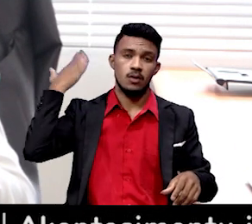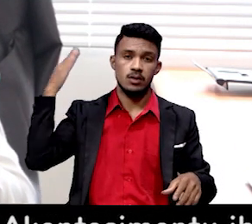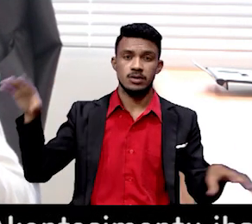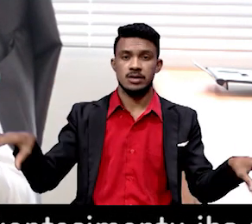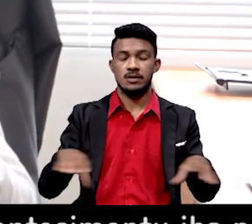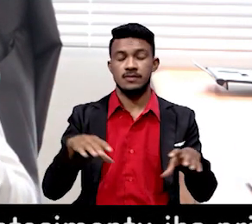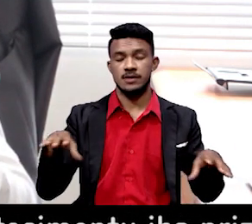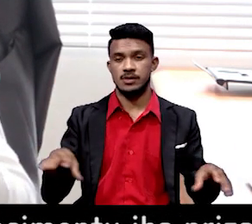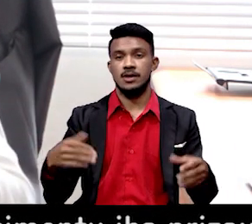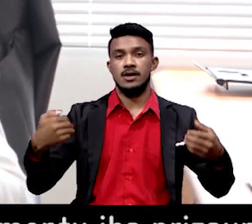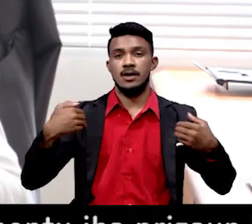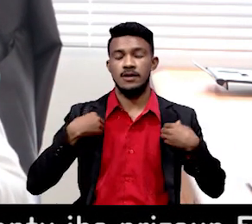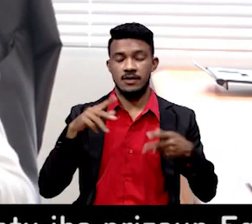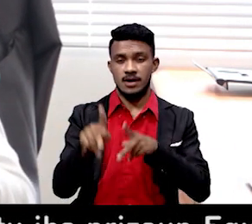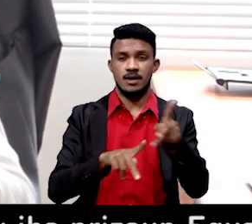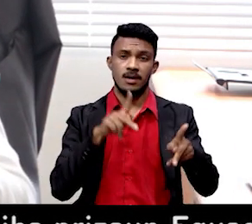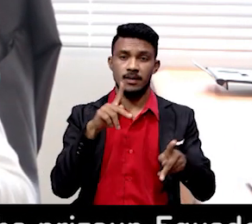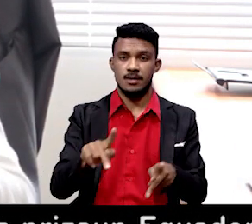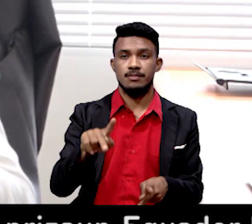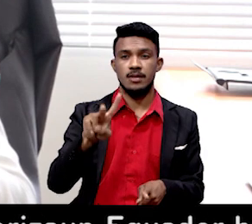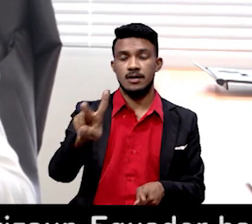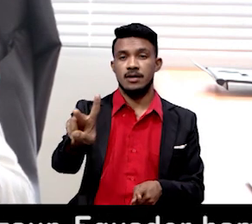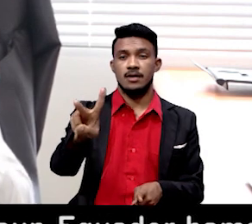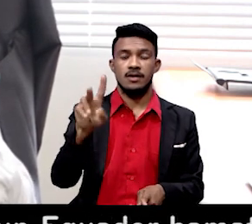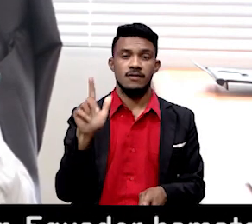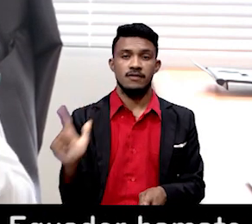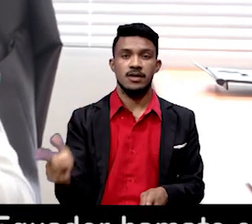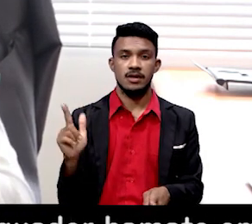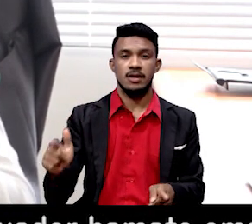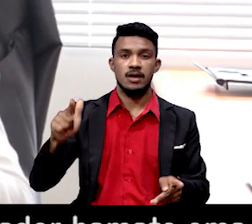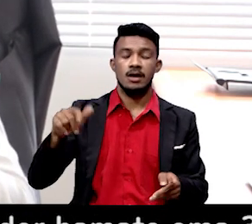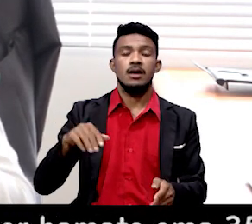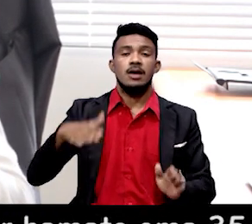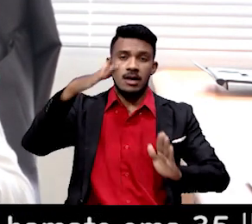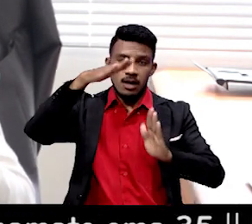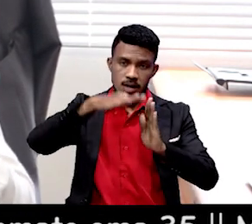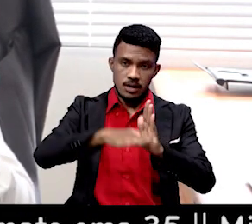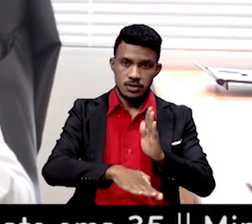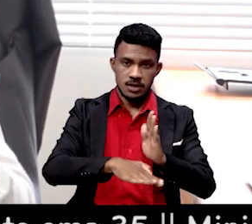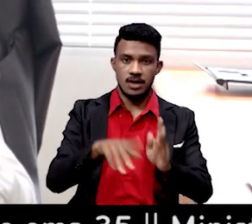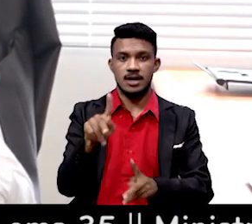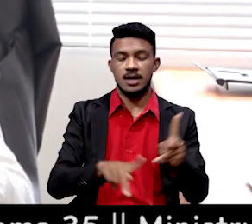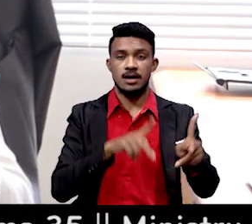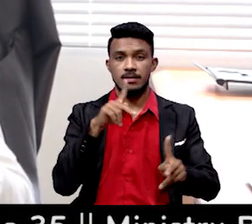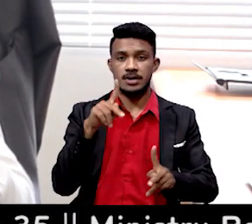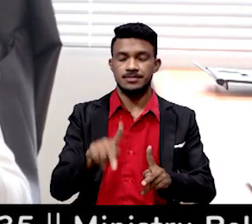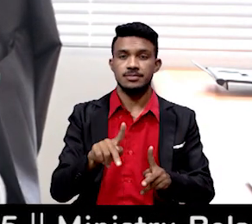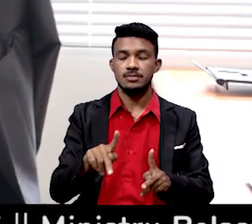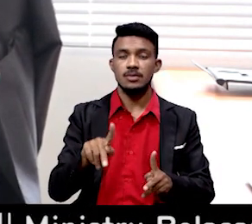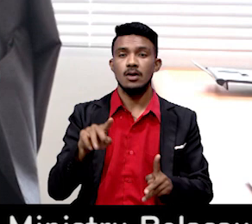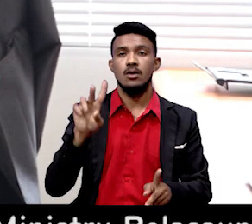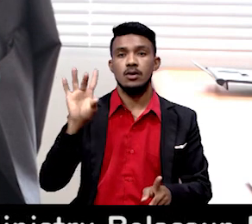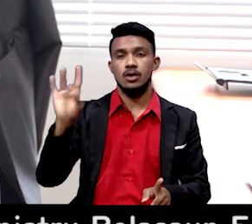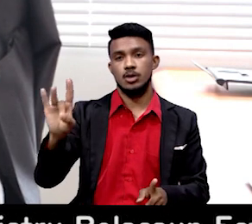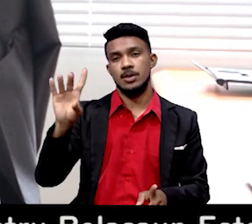ne iha 20 tal, mantam nia reduz de ema, né? Naba 8 a 7